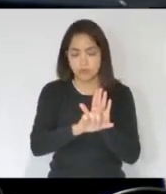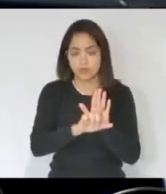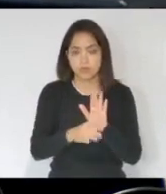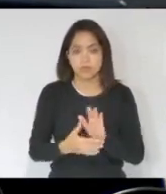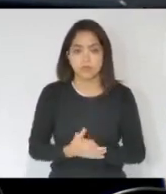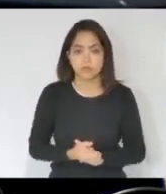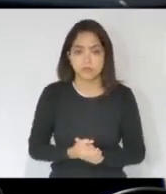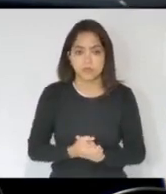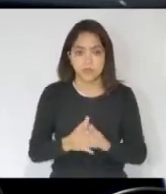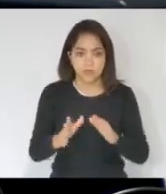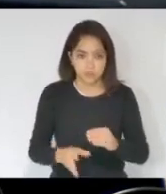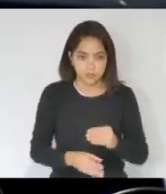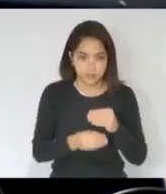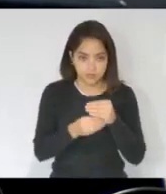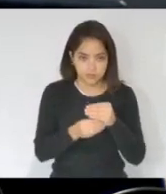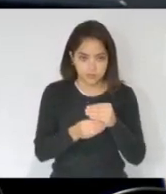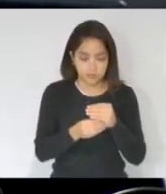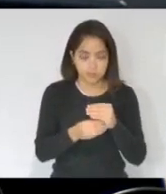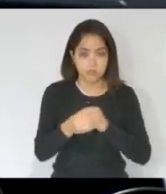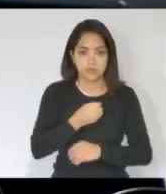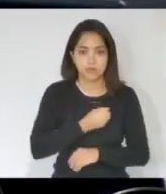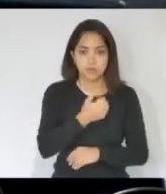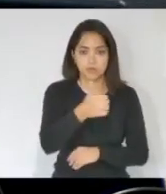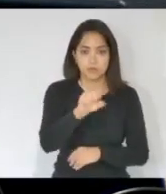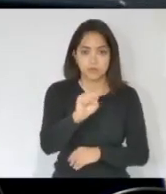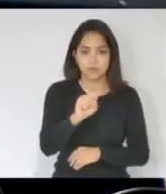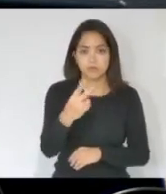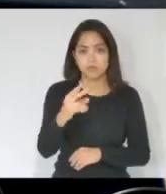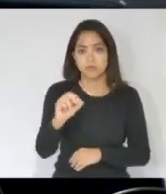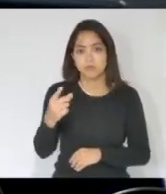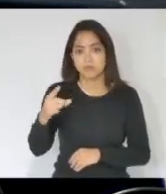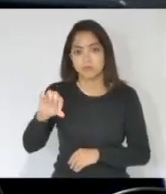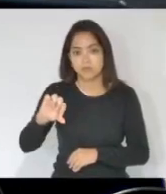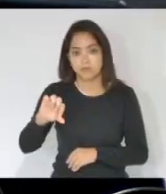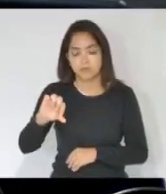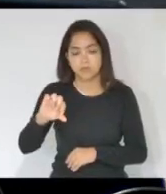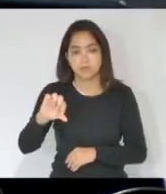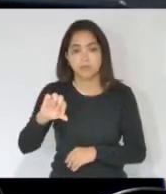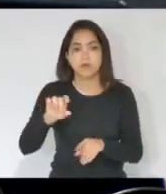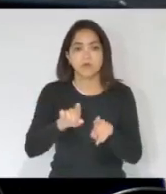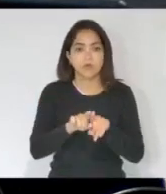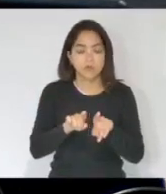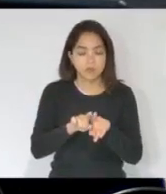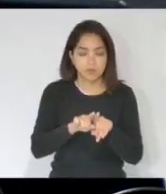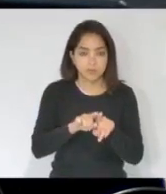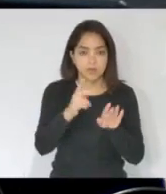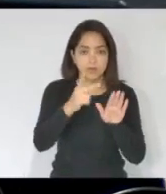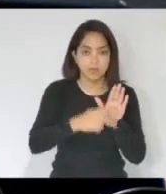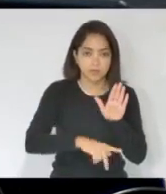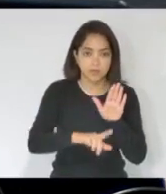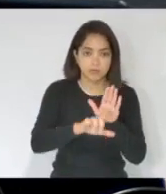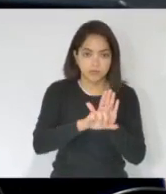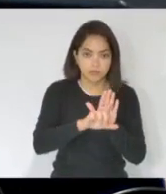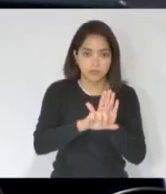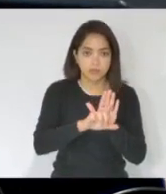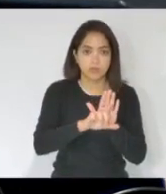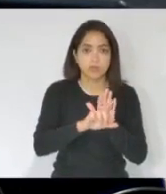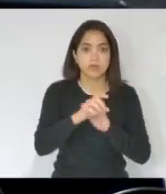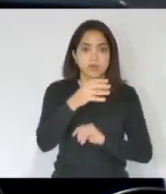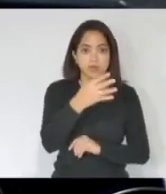lei complementar número 18/2019, bem como o projeto de lei número